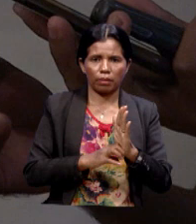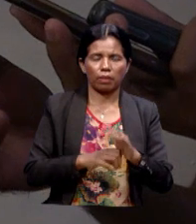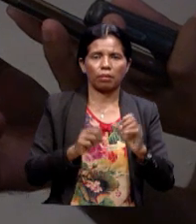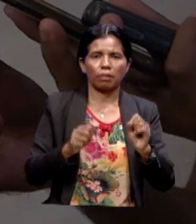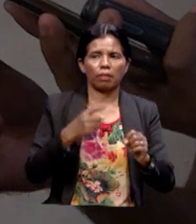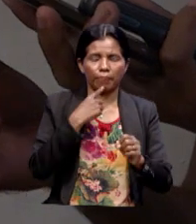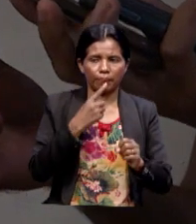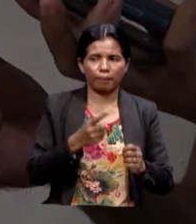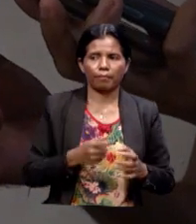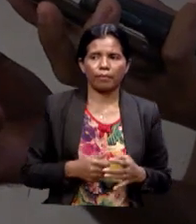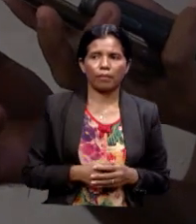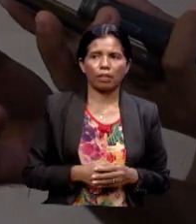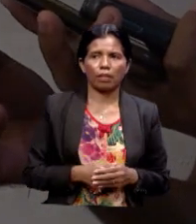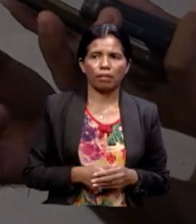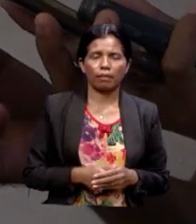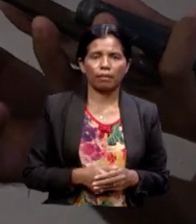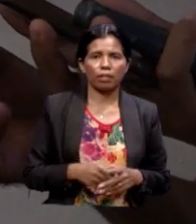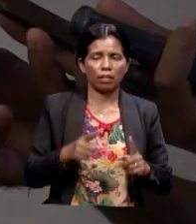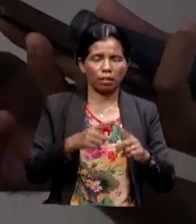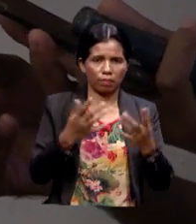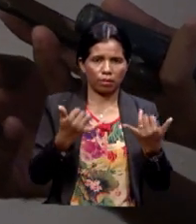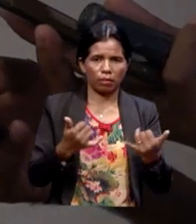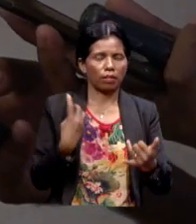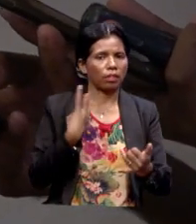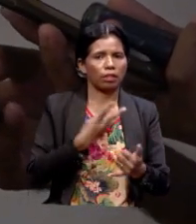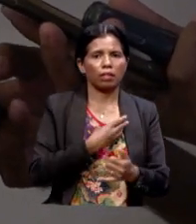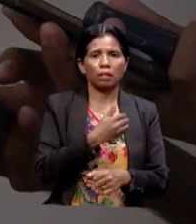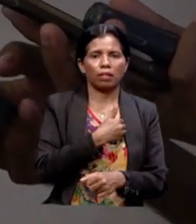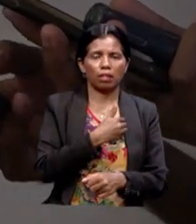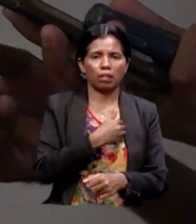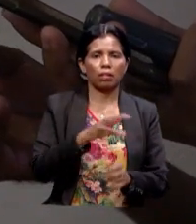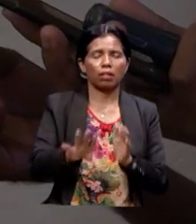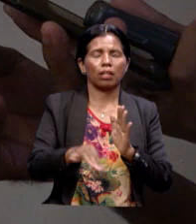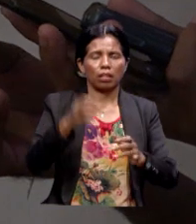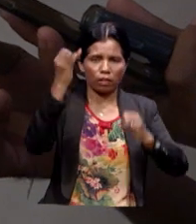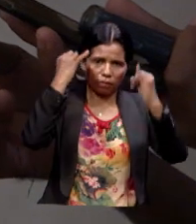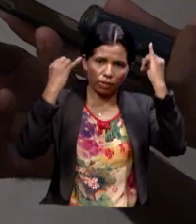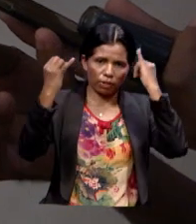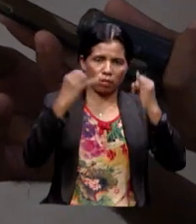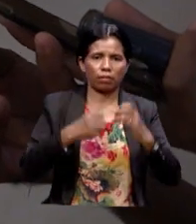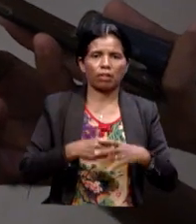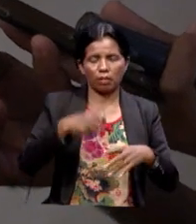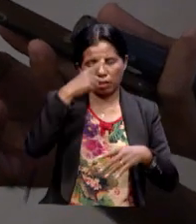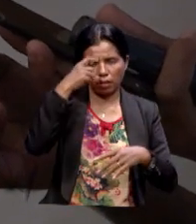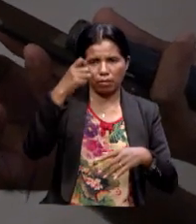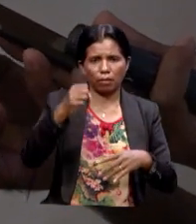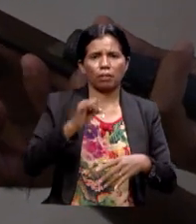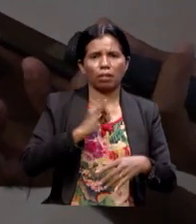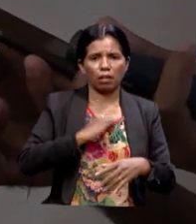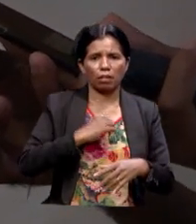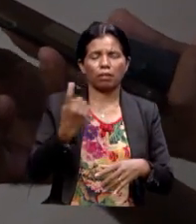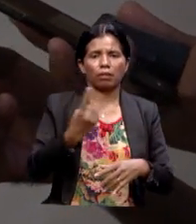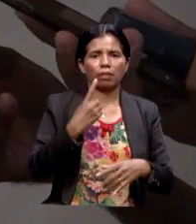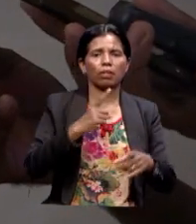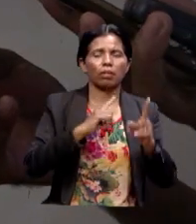confirma até momento de né ita sida o que tan informação tamba nem ko durante né sempre questiono